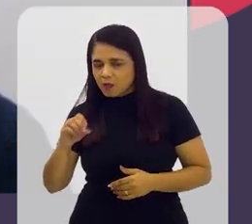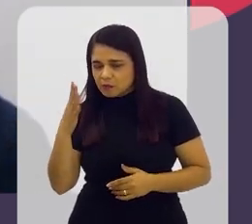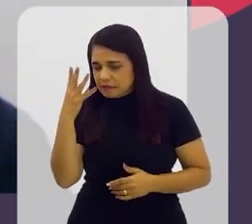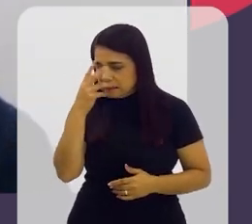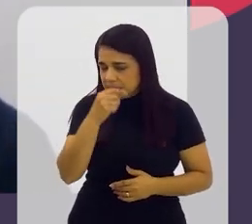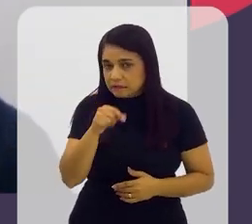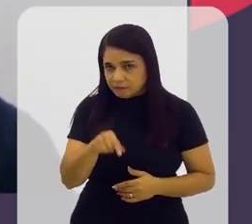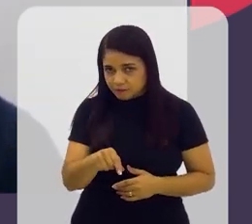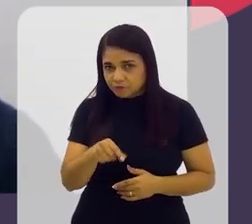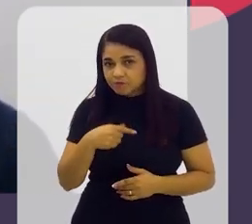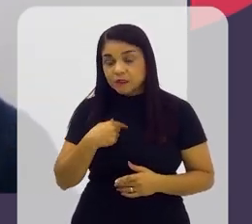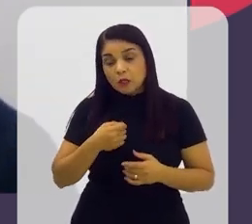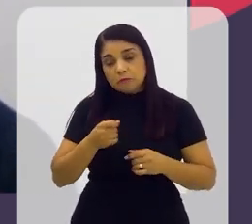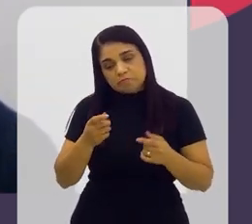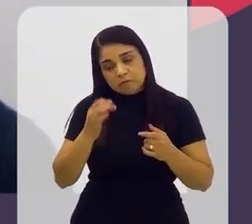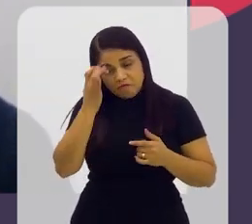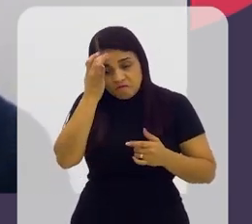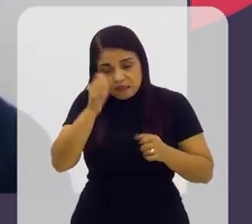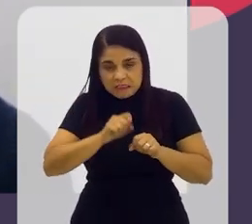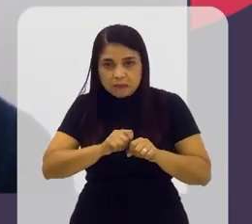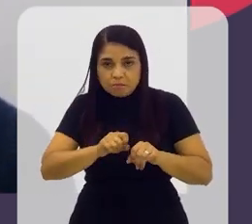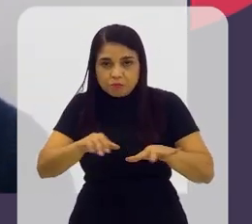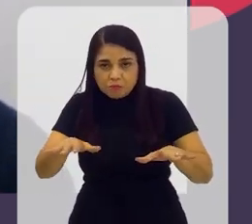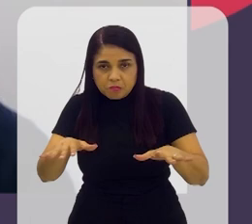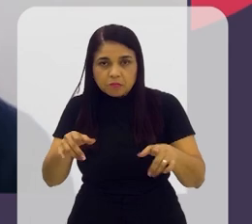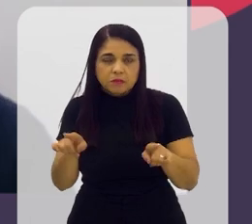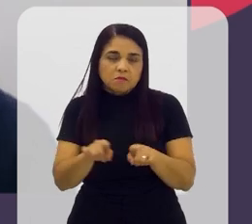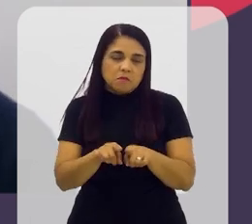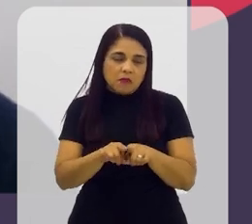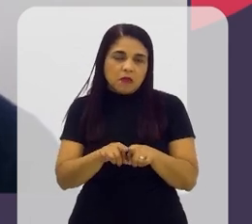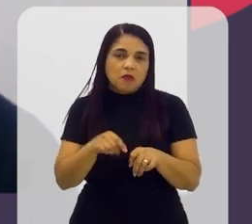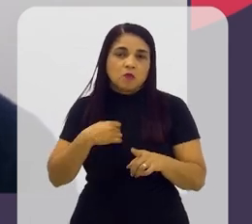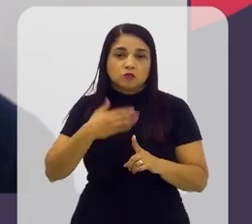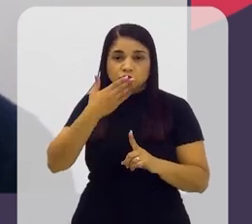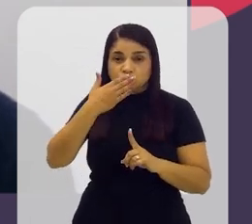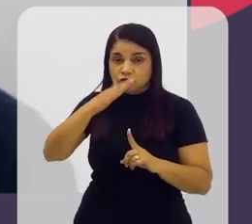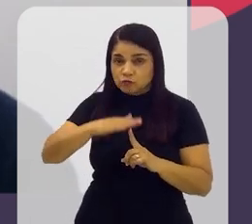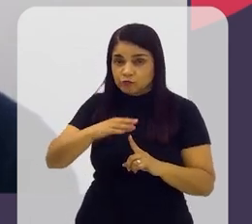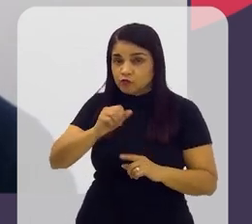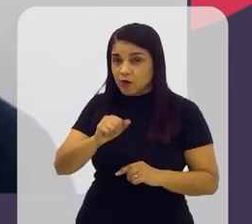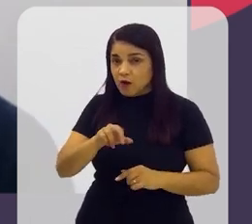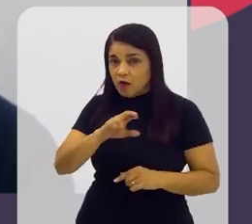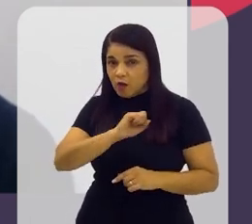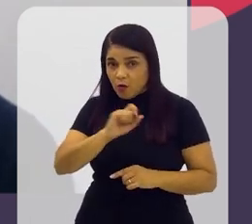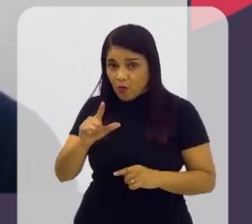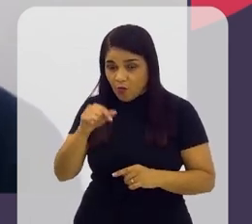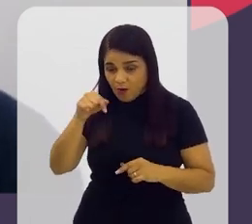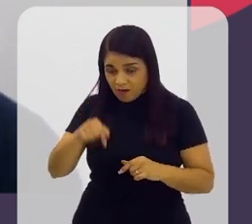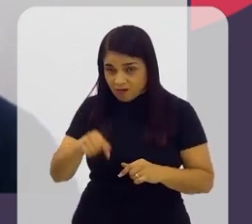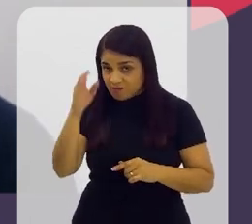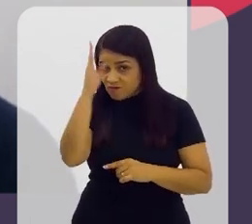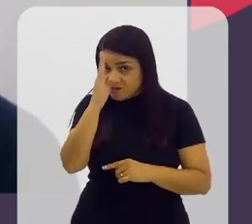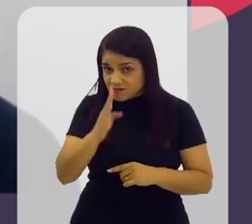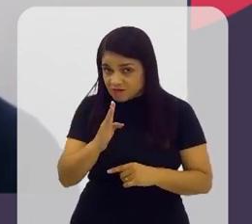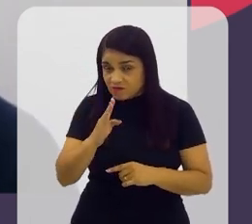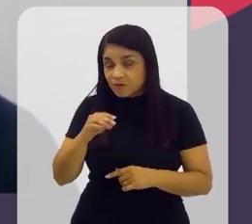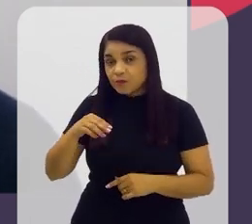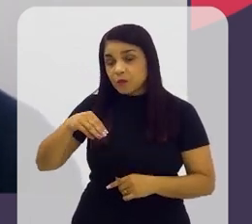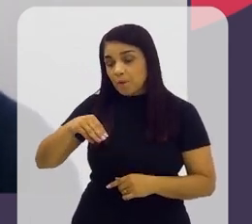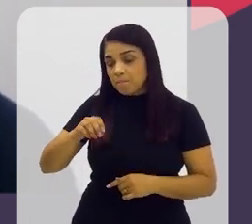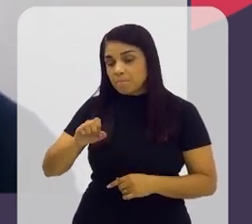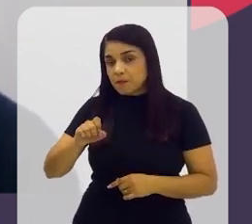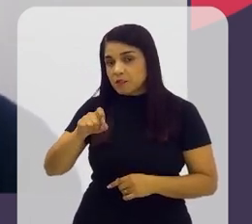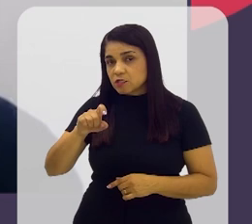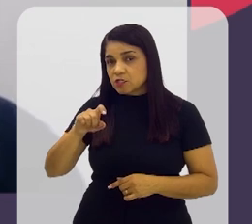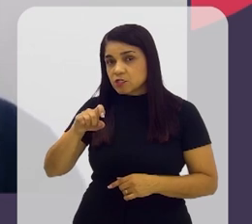sua expansão. Outra espécie também que tem uma invasão bem reportada no Brasil